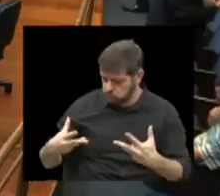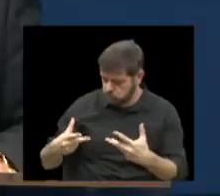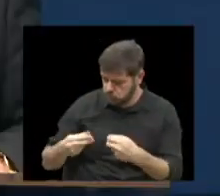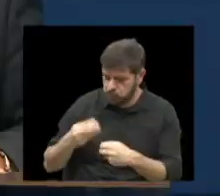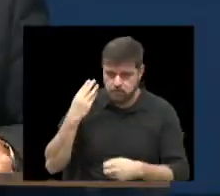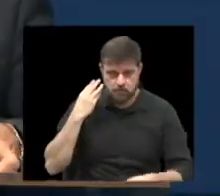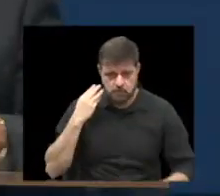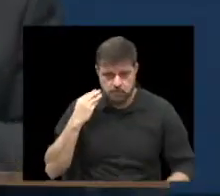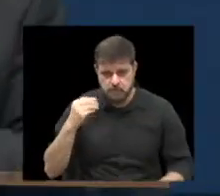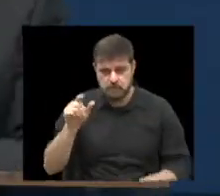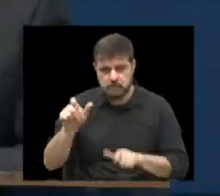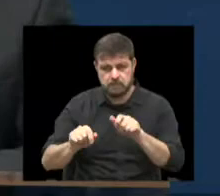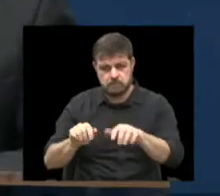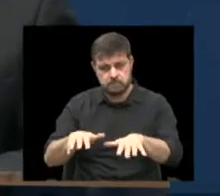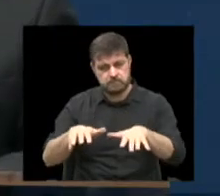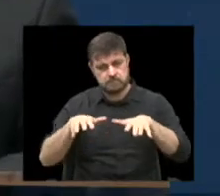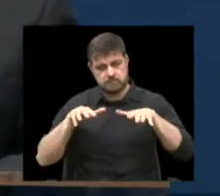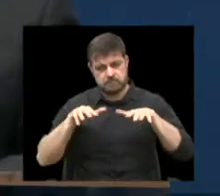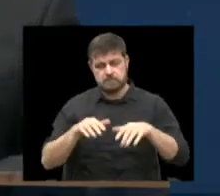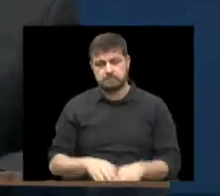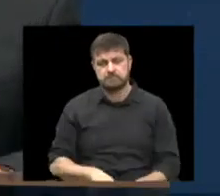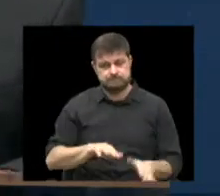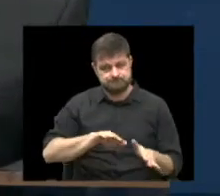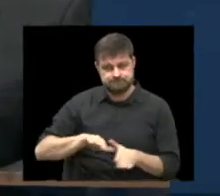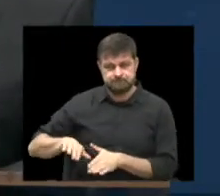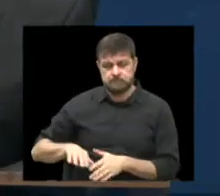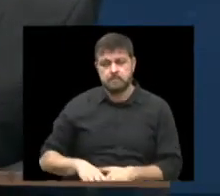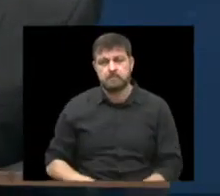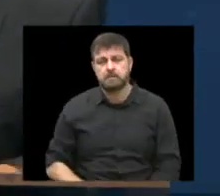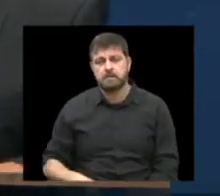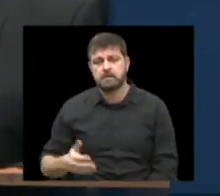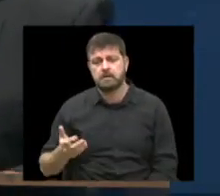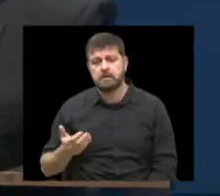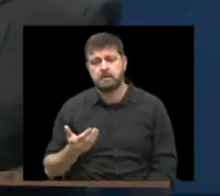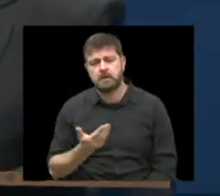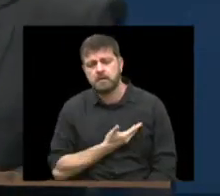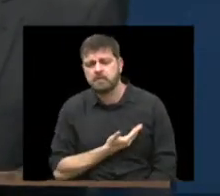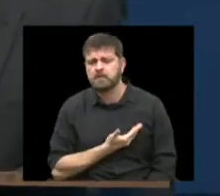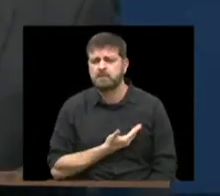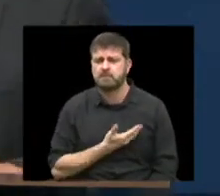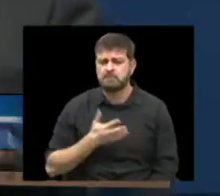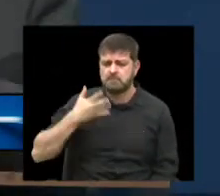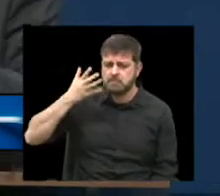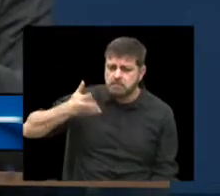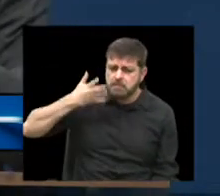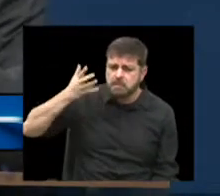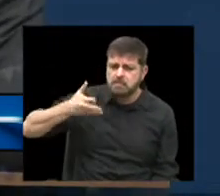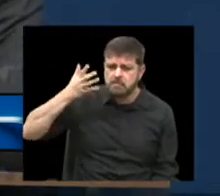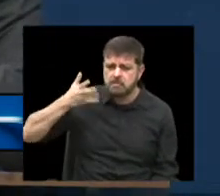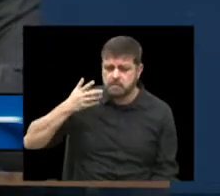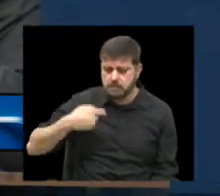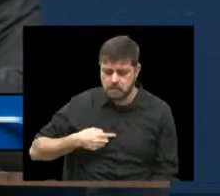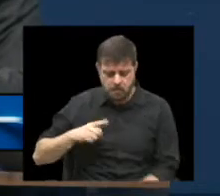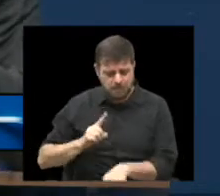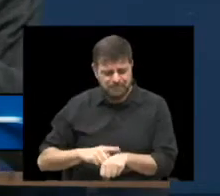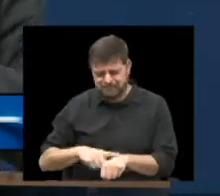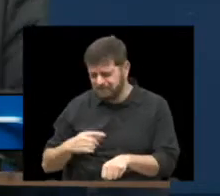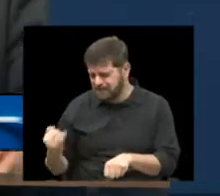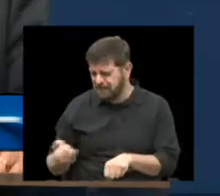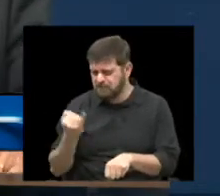público presente. Meus amigos, eu quero iniciar minha fala nesse espaço que eu acho muito